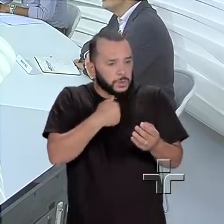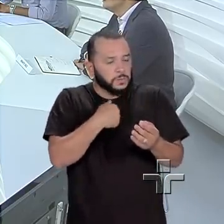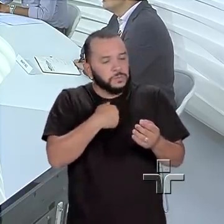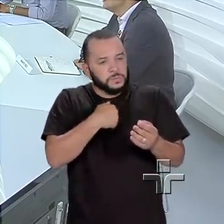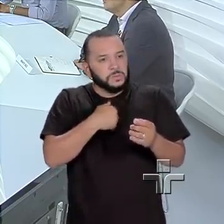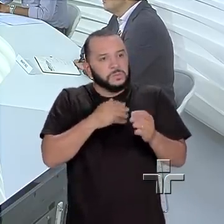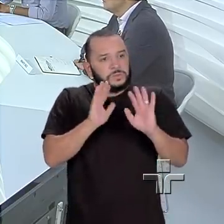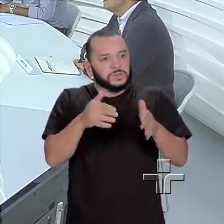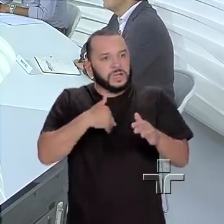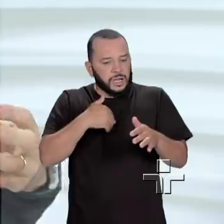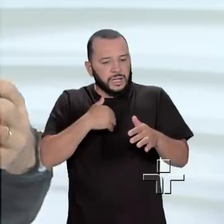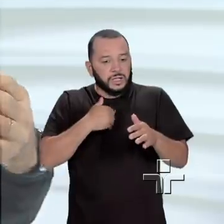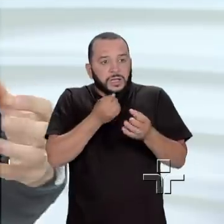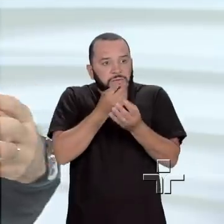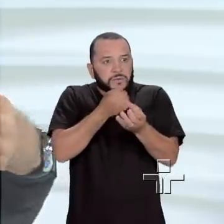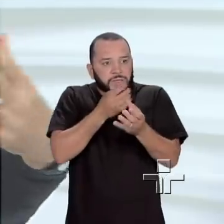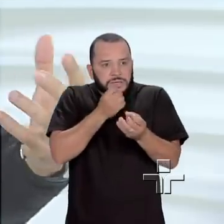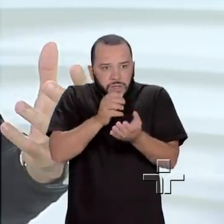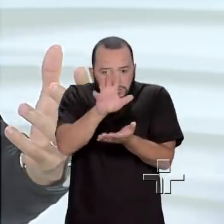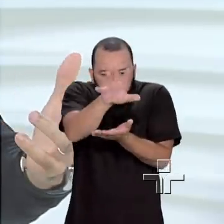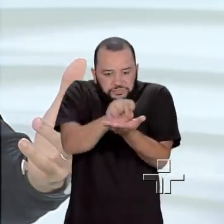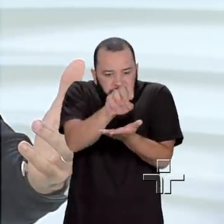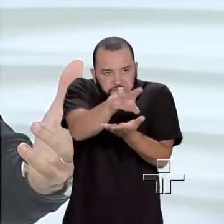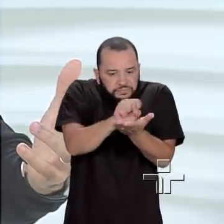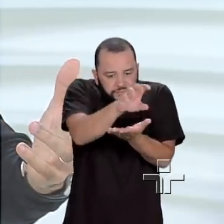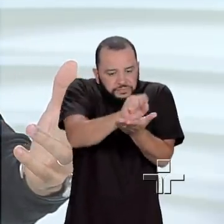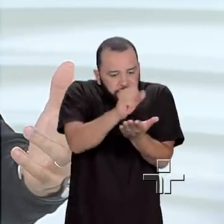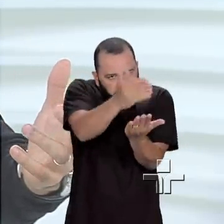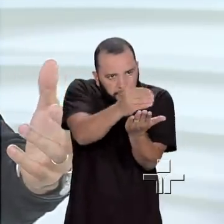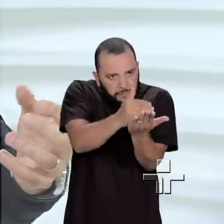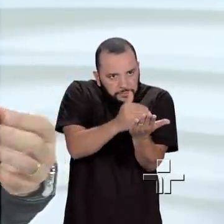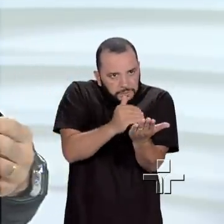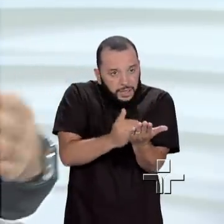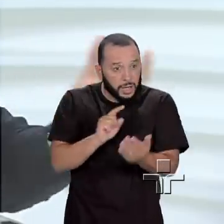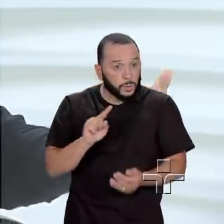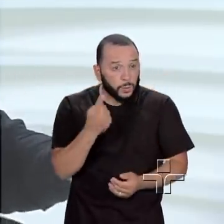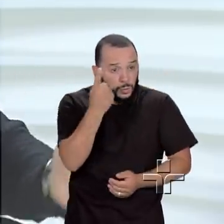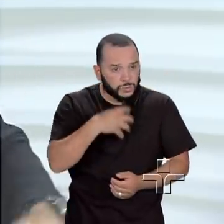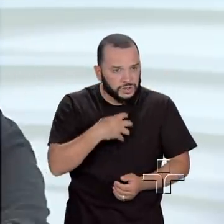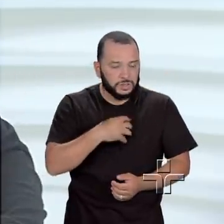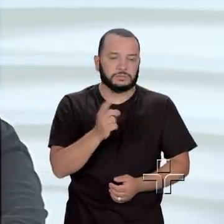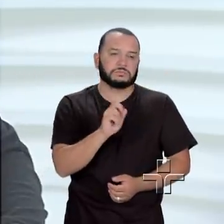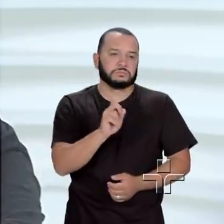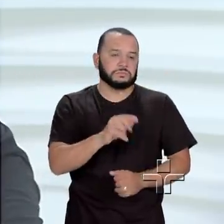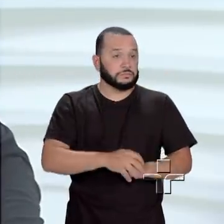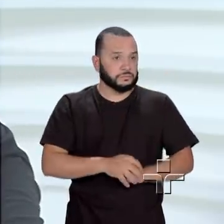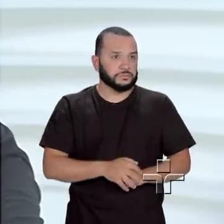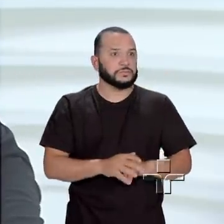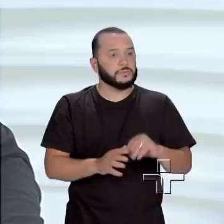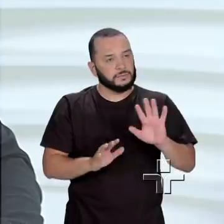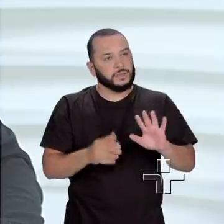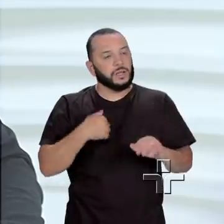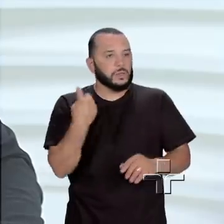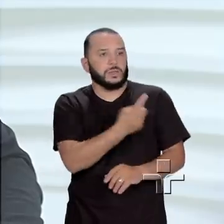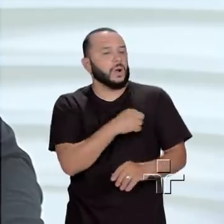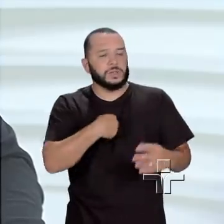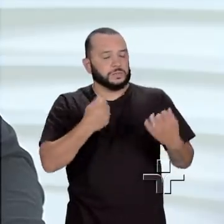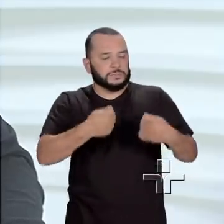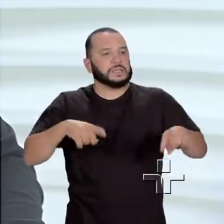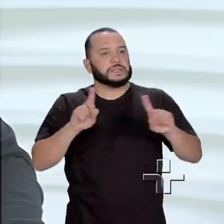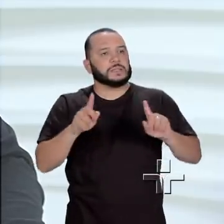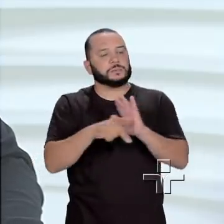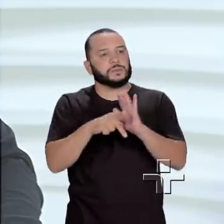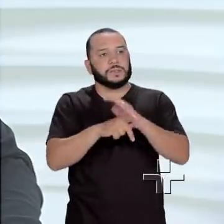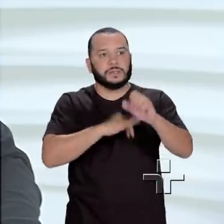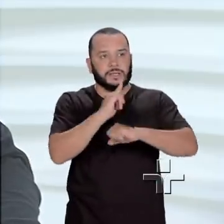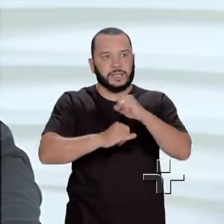manipular informação. A gente deixa uma trilha informacional na rua. E, de novo, a gente não precisa da internet para isso, tá certo?